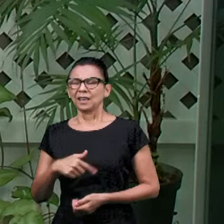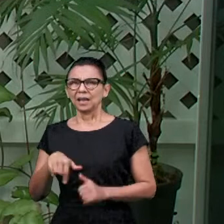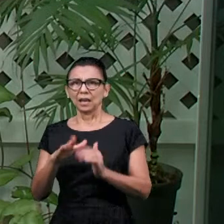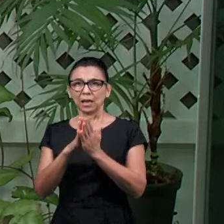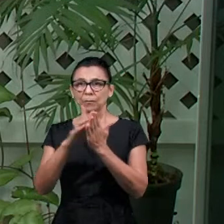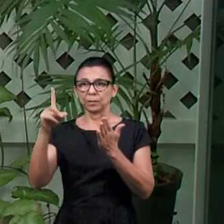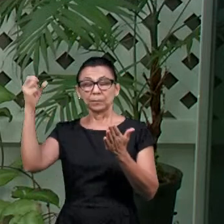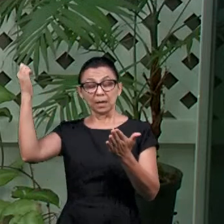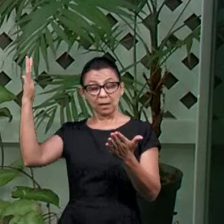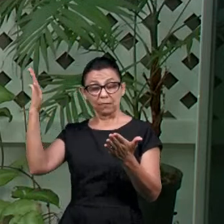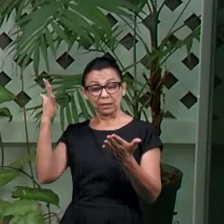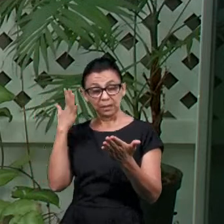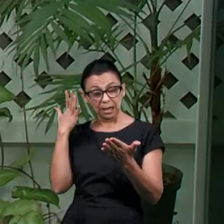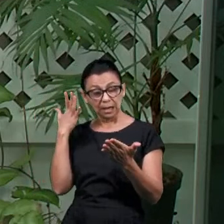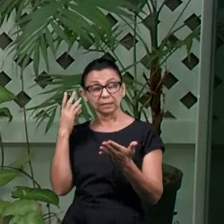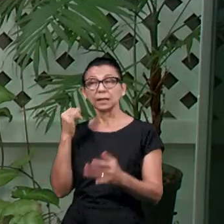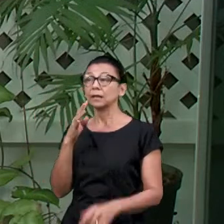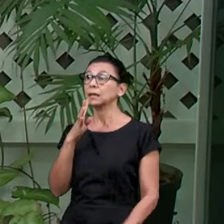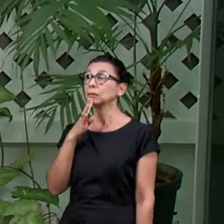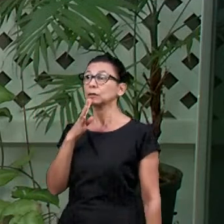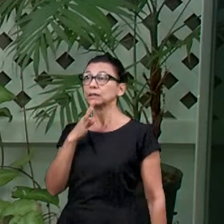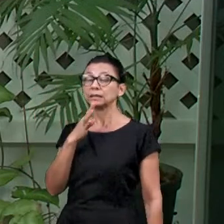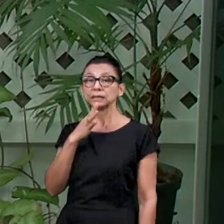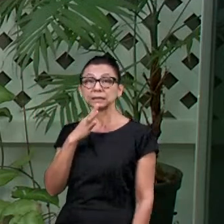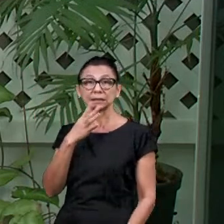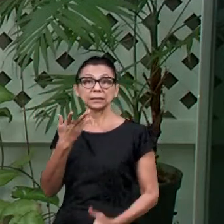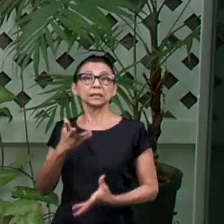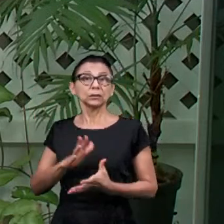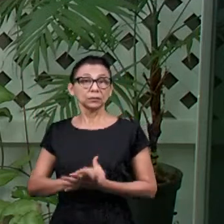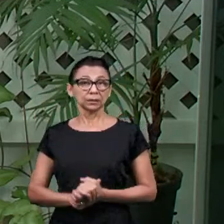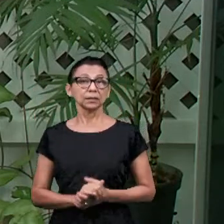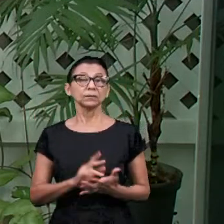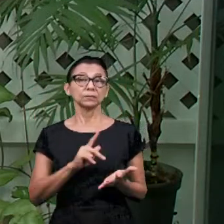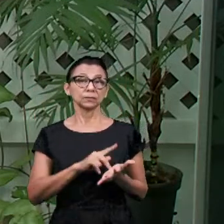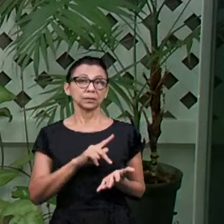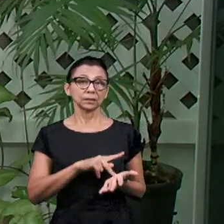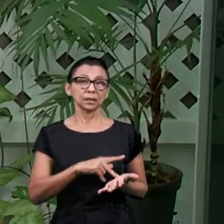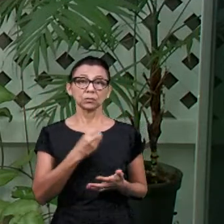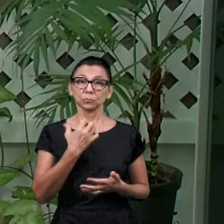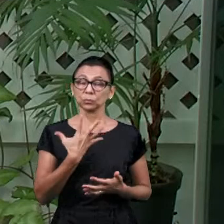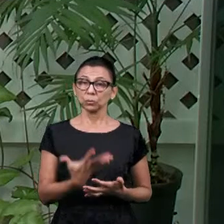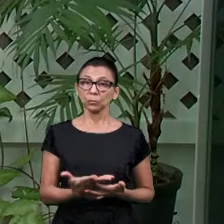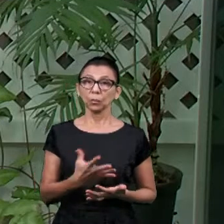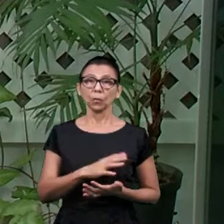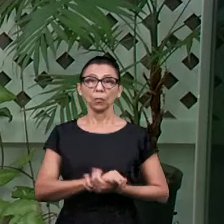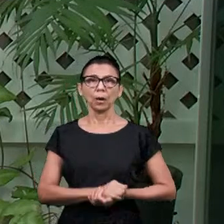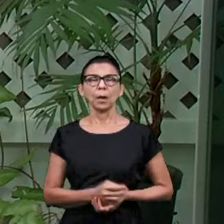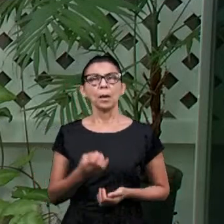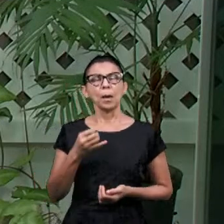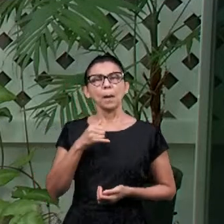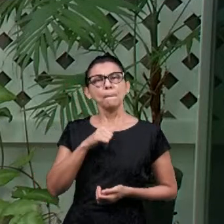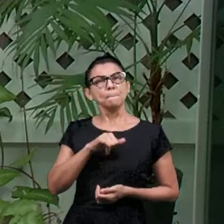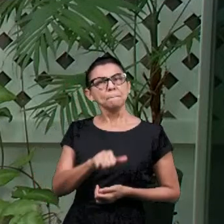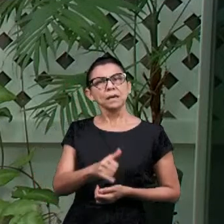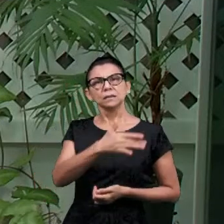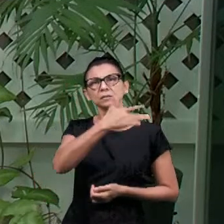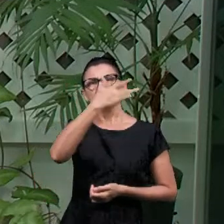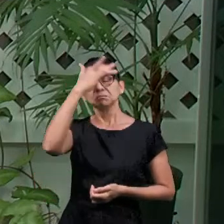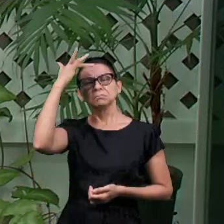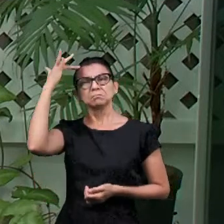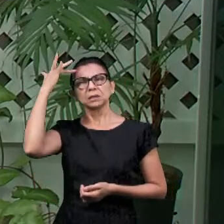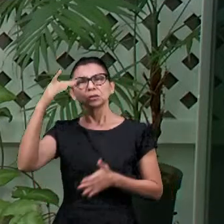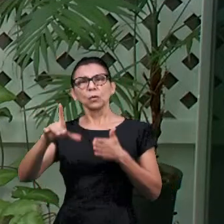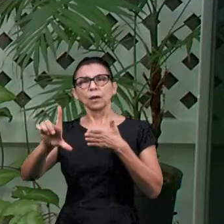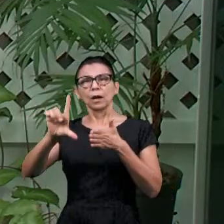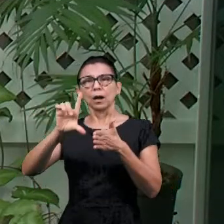se o cidadão descobriu uma Bíblia depois de 25 anos, dentro de igreja, pregando revelação, e depois, não, agora eu